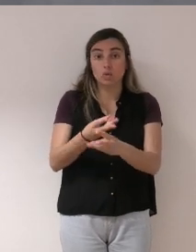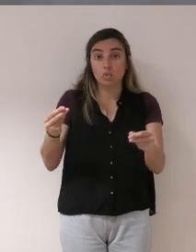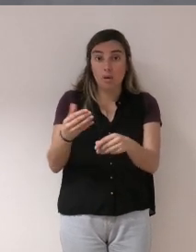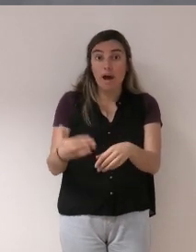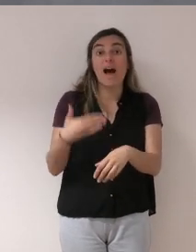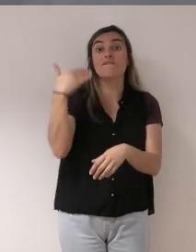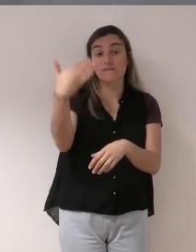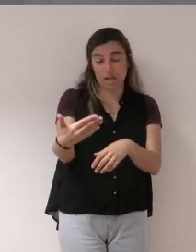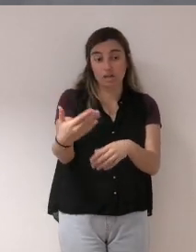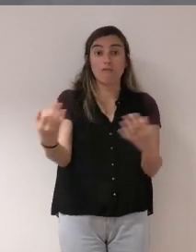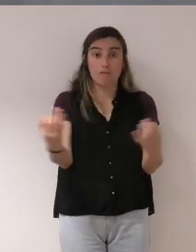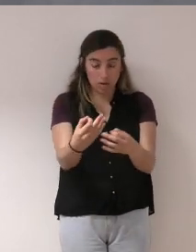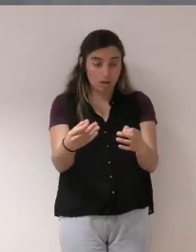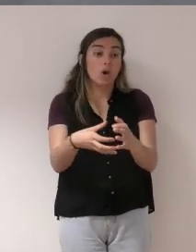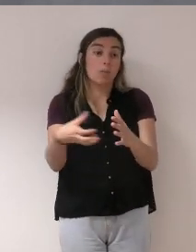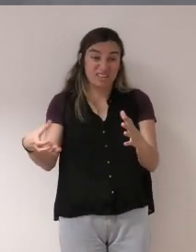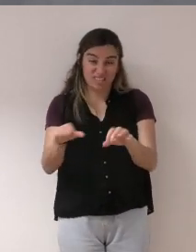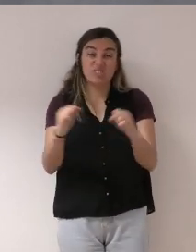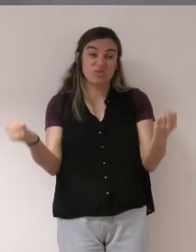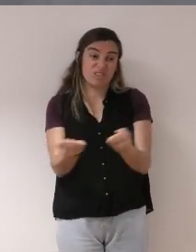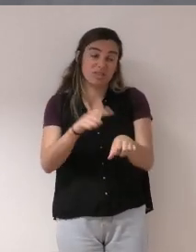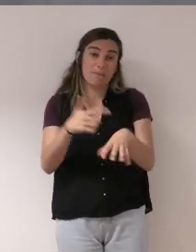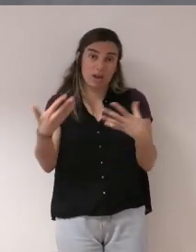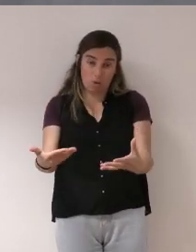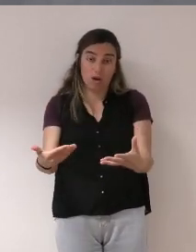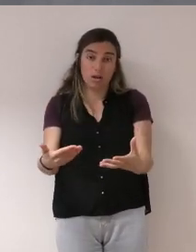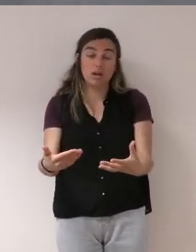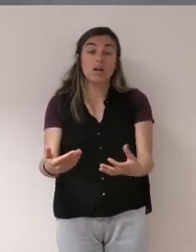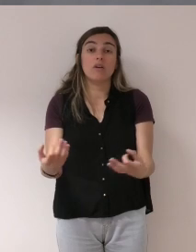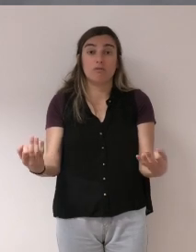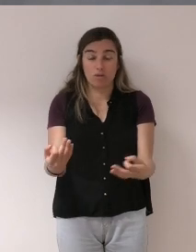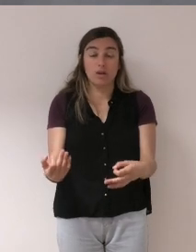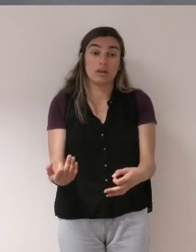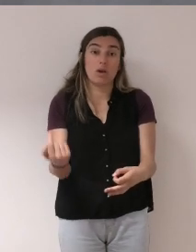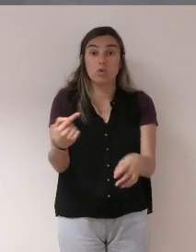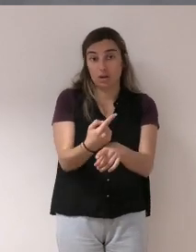a complexidade das sociedades contemporâneas e assumir que a única forma